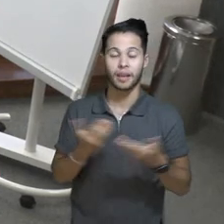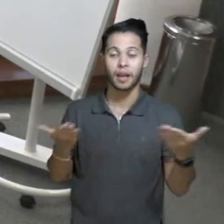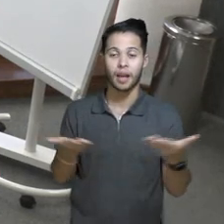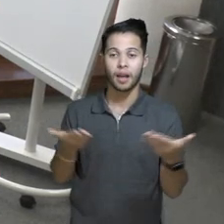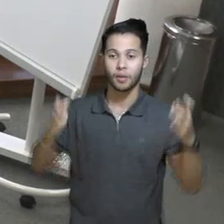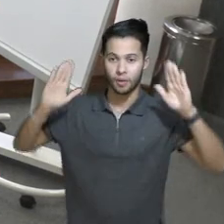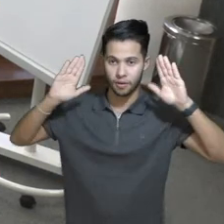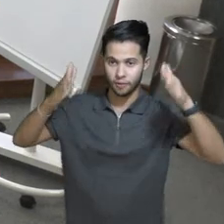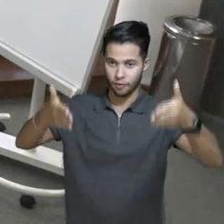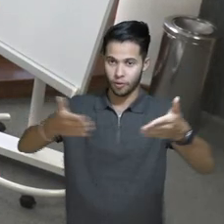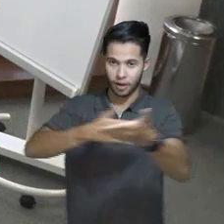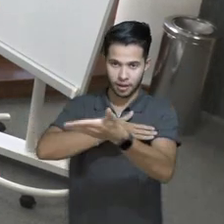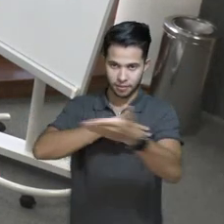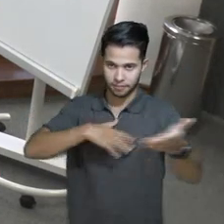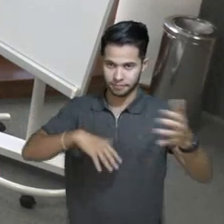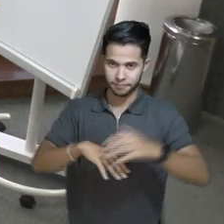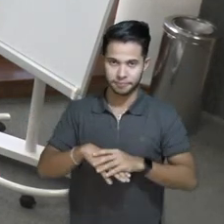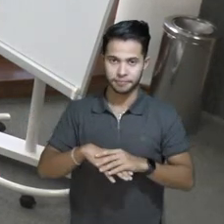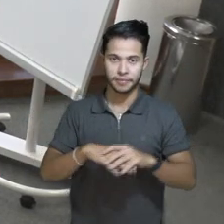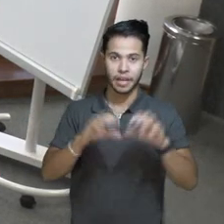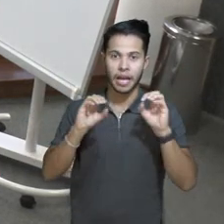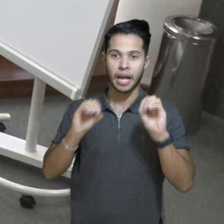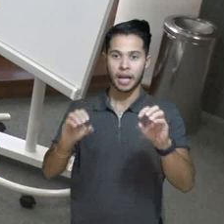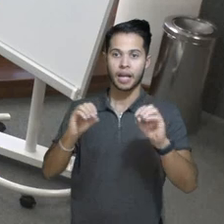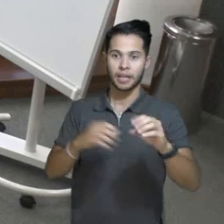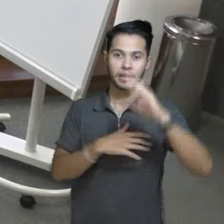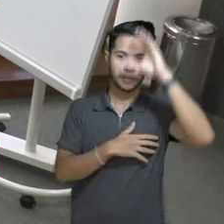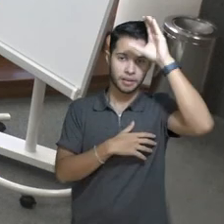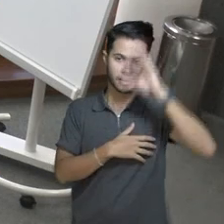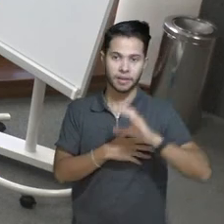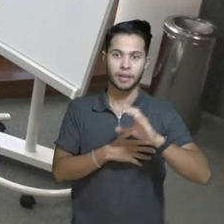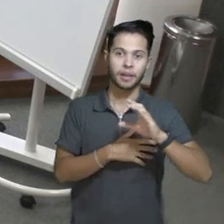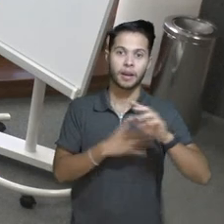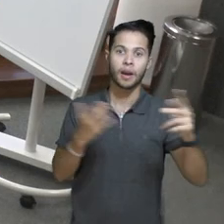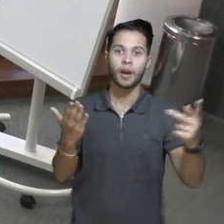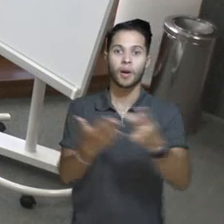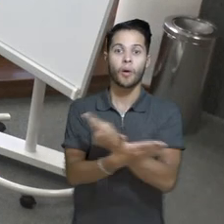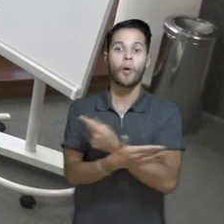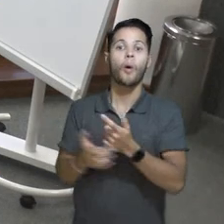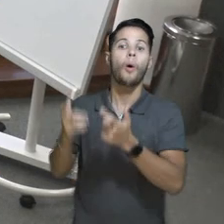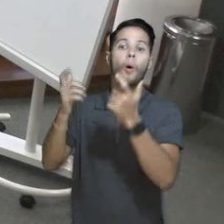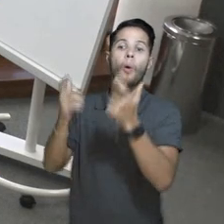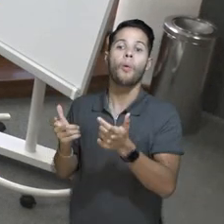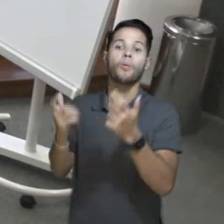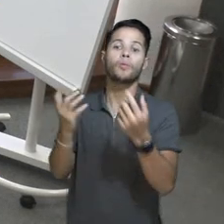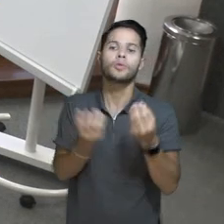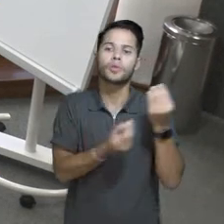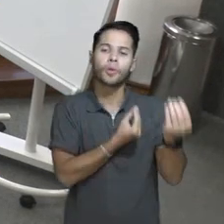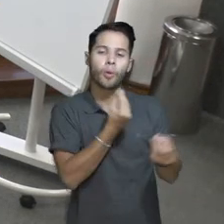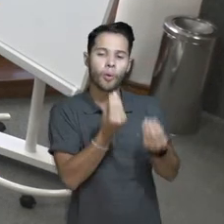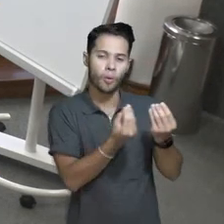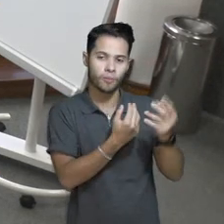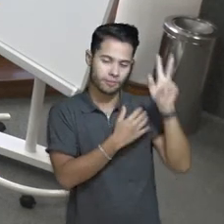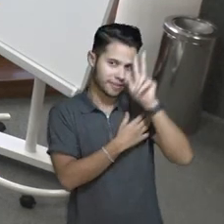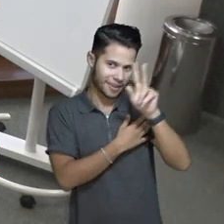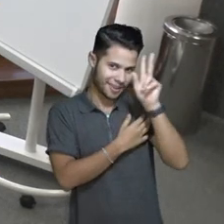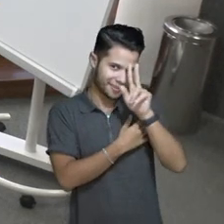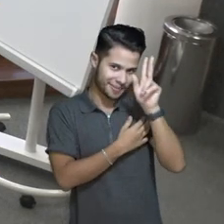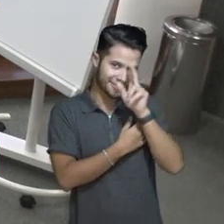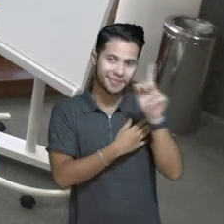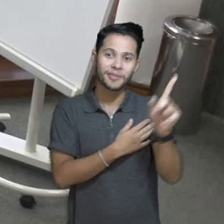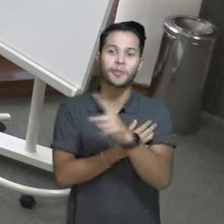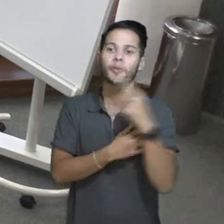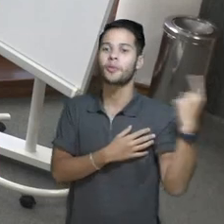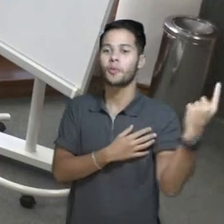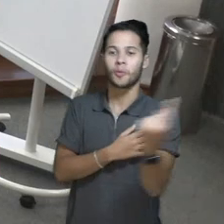vocês a educação em cidadania como acontece e onde acontece lembram que o nosso o nosso